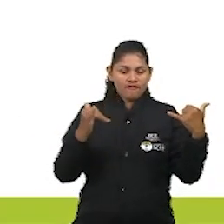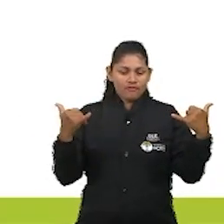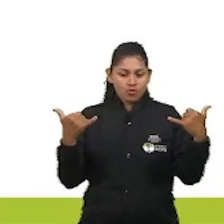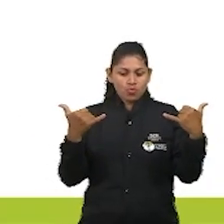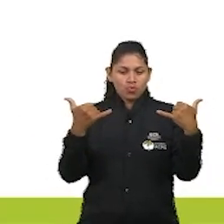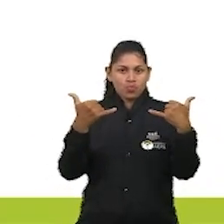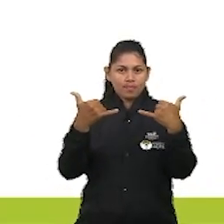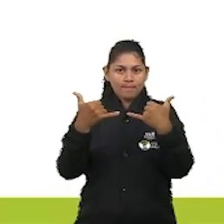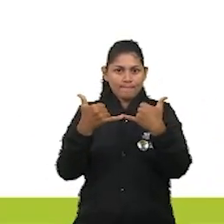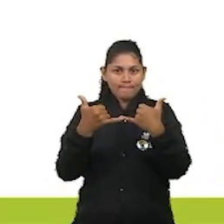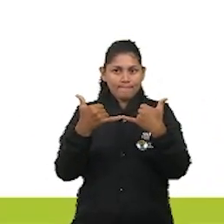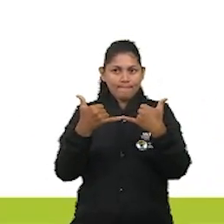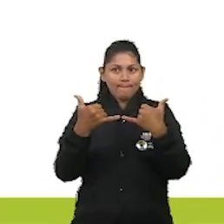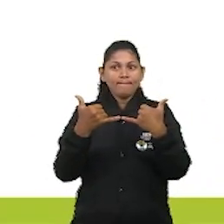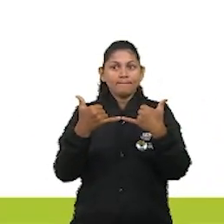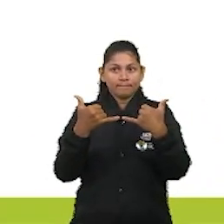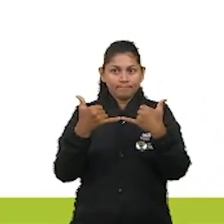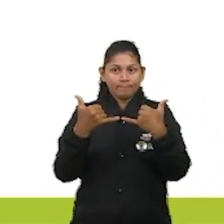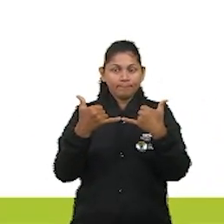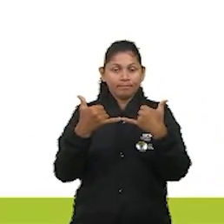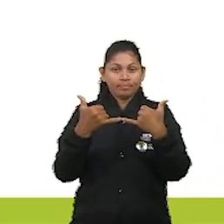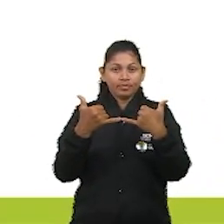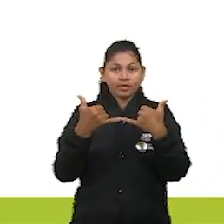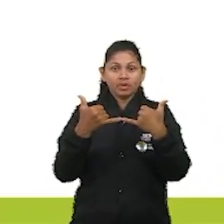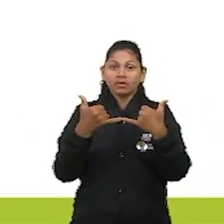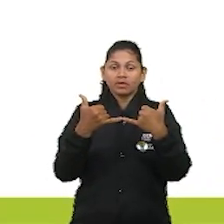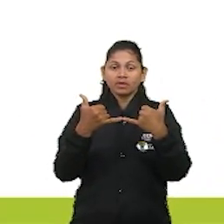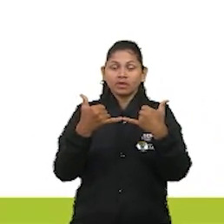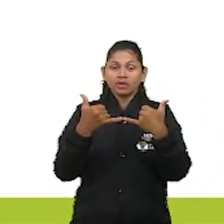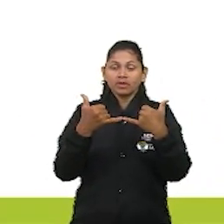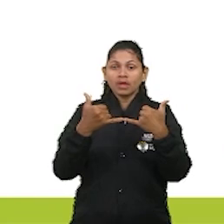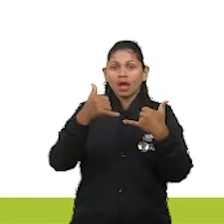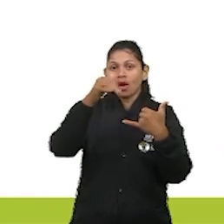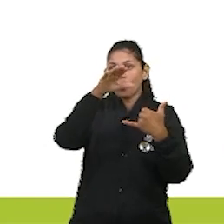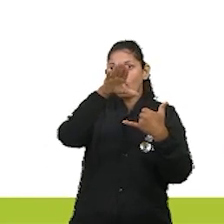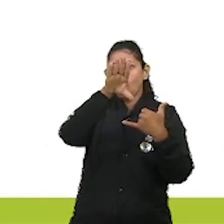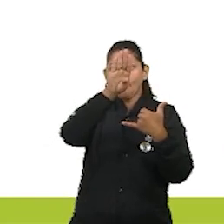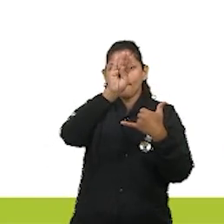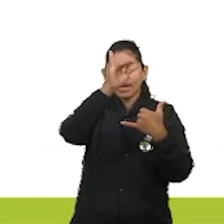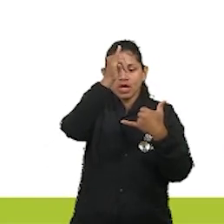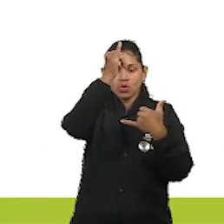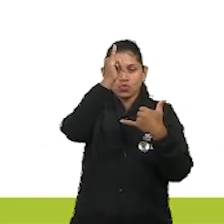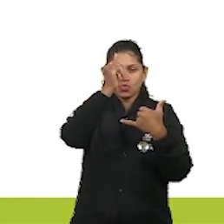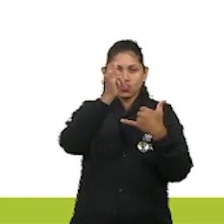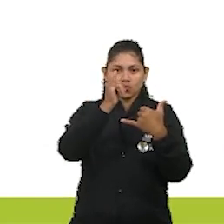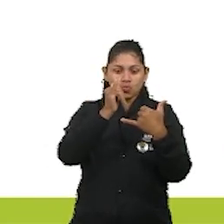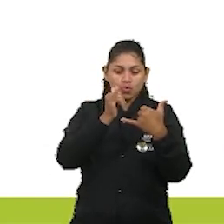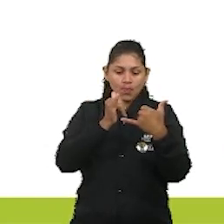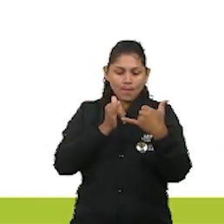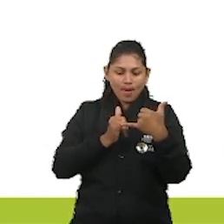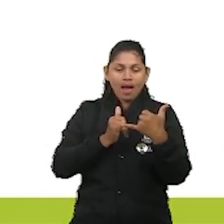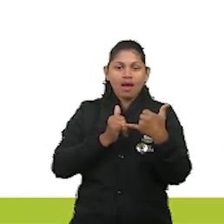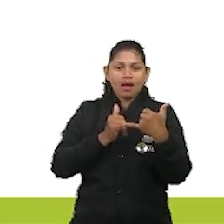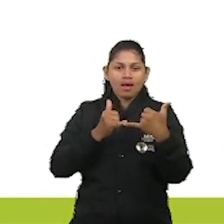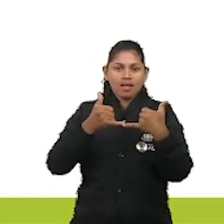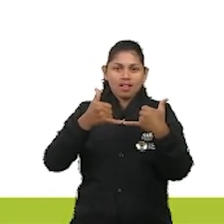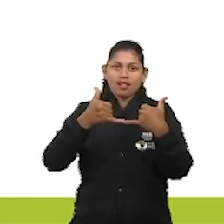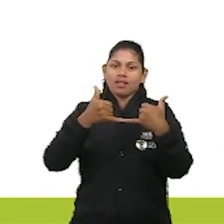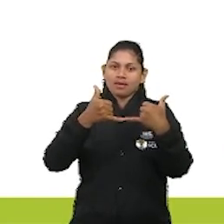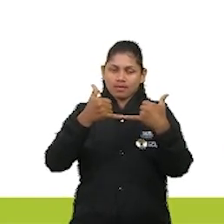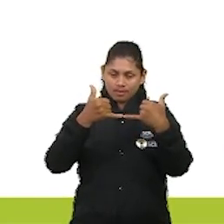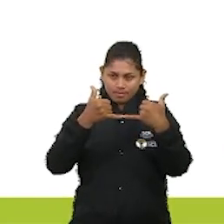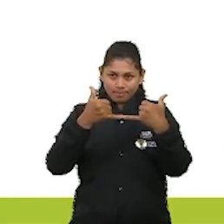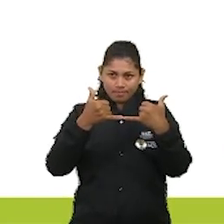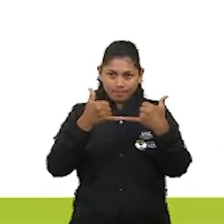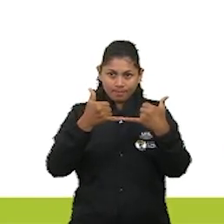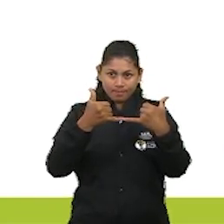B ao F, tá? E aí eu tenho um outro pontozinho D ali, que ele está indicando um elemento, outro